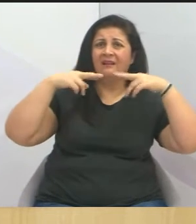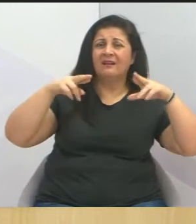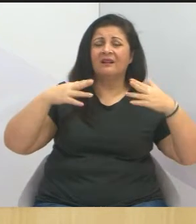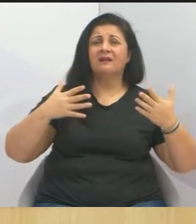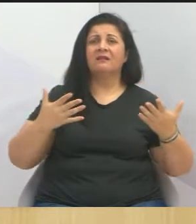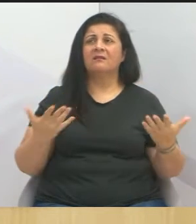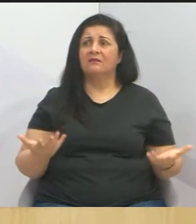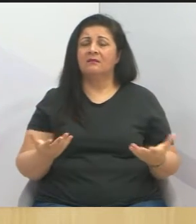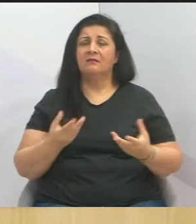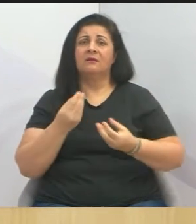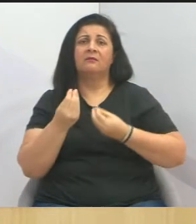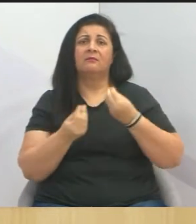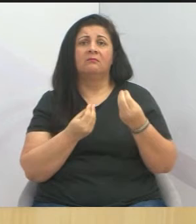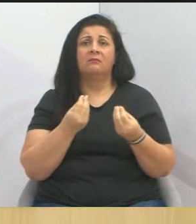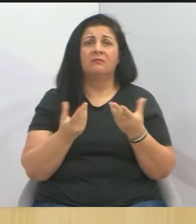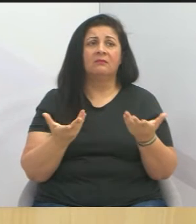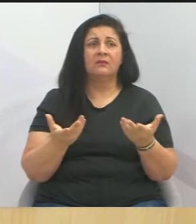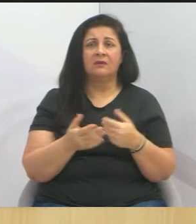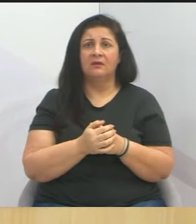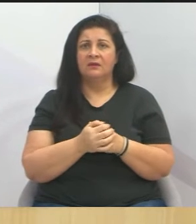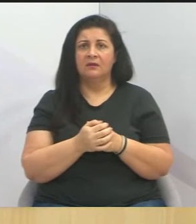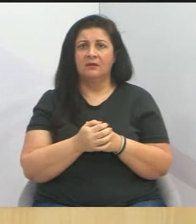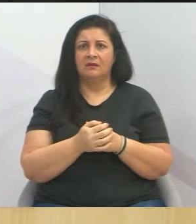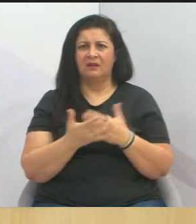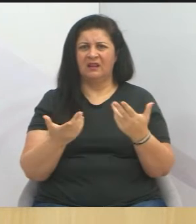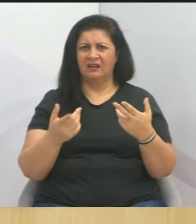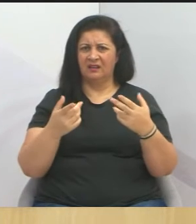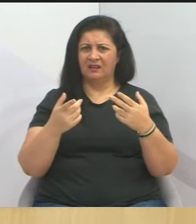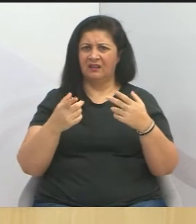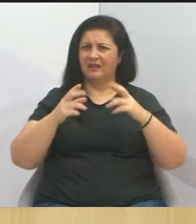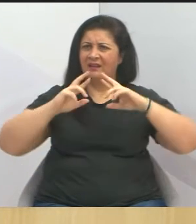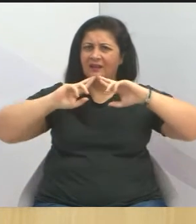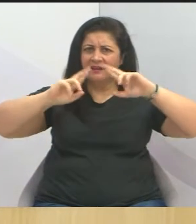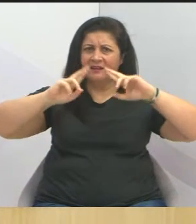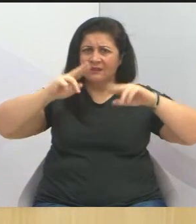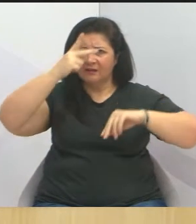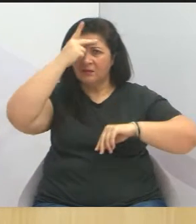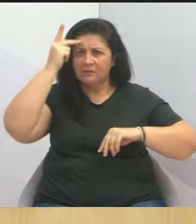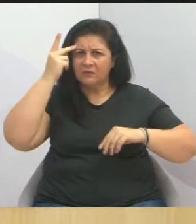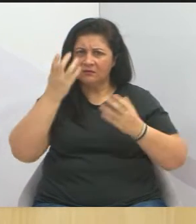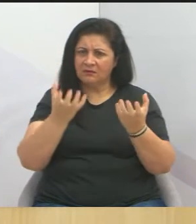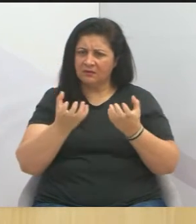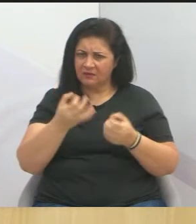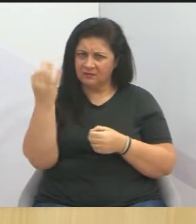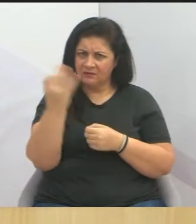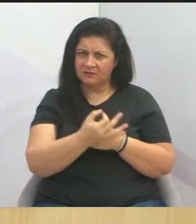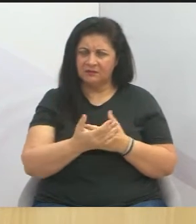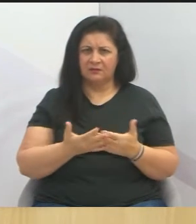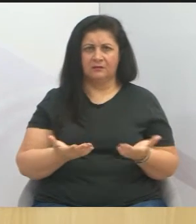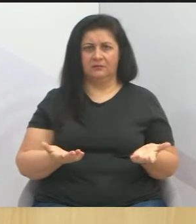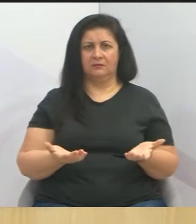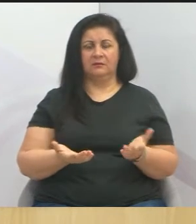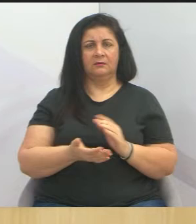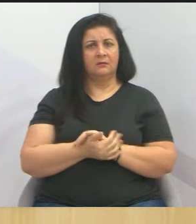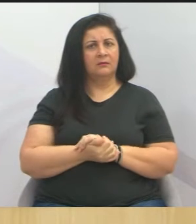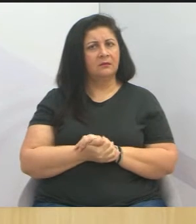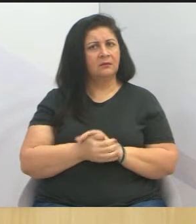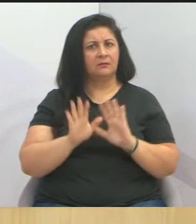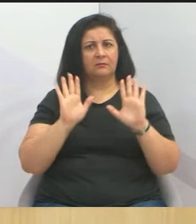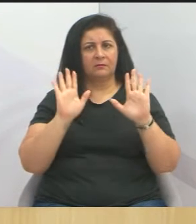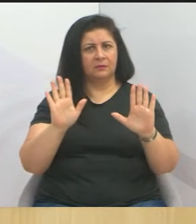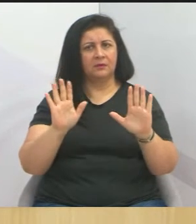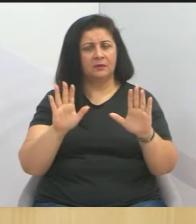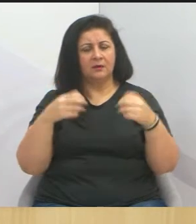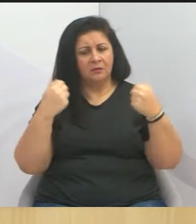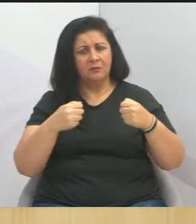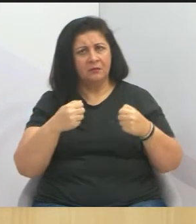mas e alternativa tão pegando alternativa ficar criticando a pessoa que quer regularizar alternativa gente de um